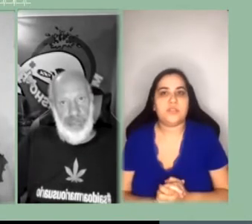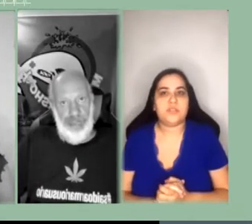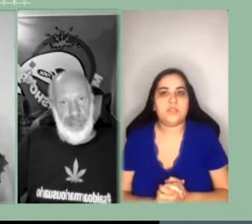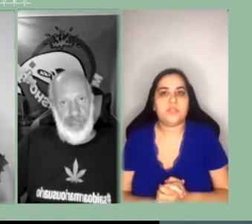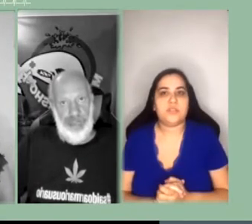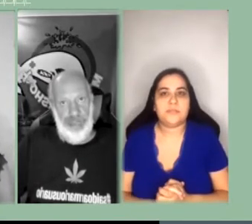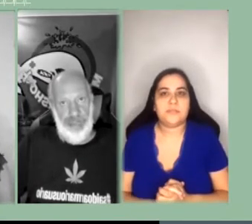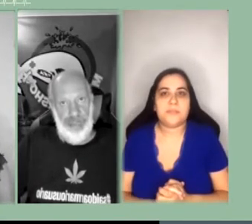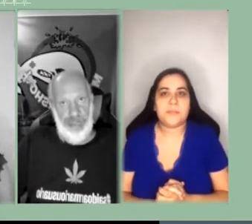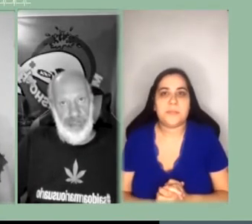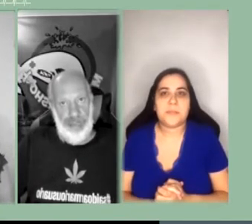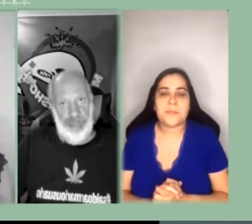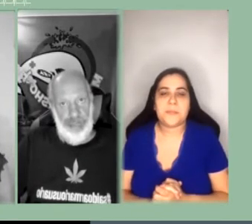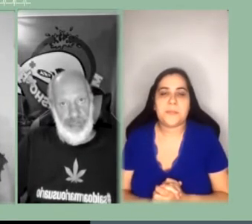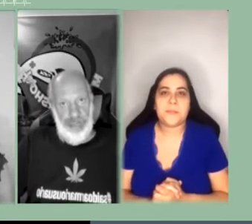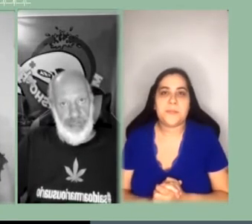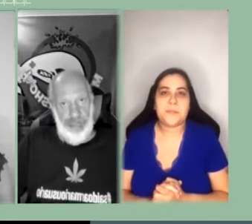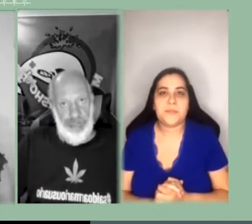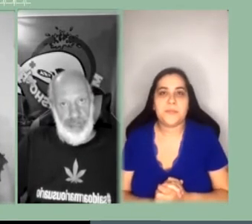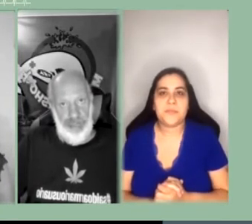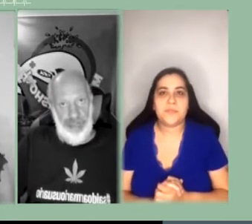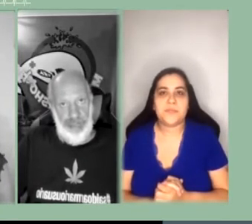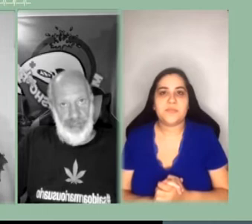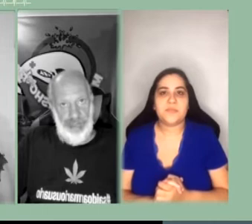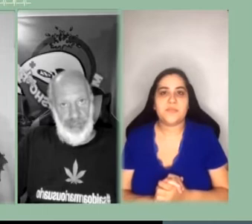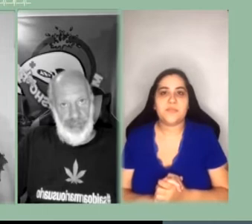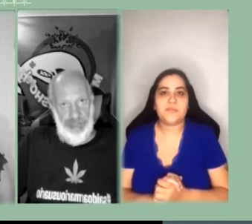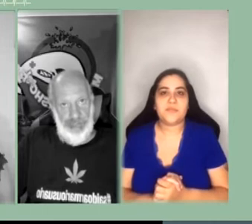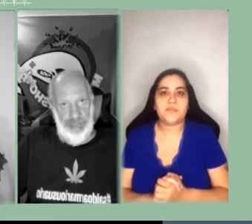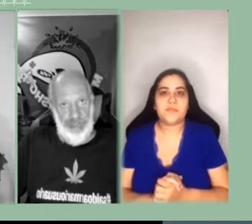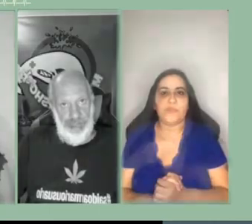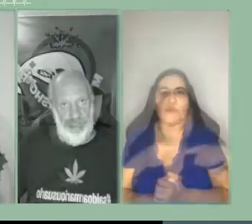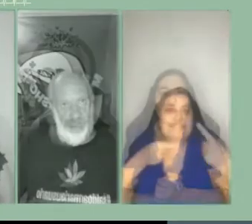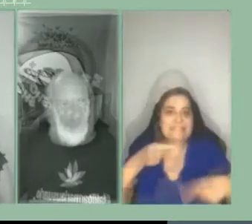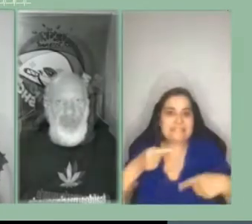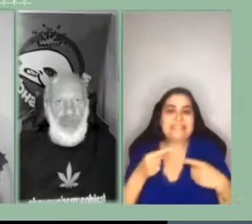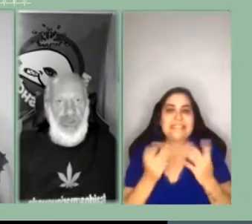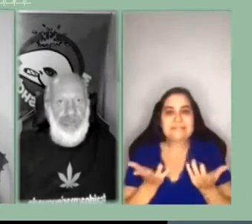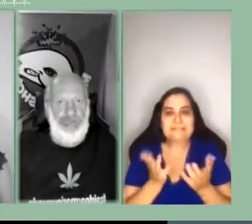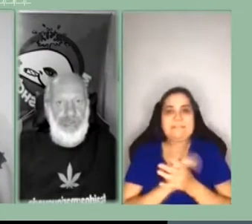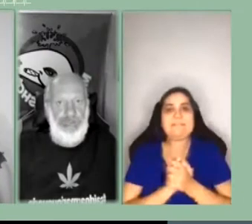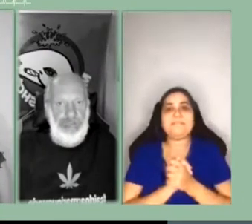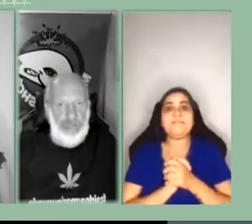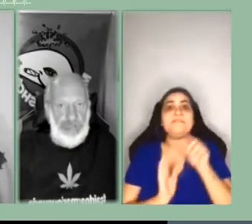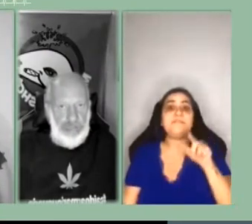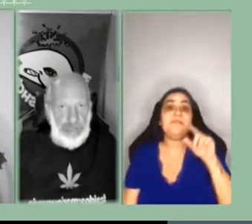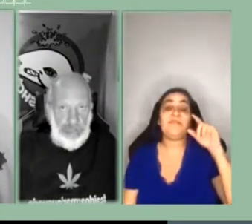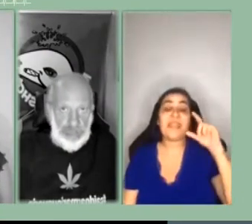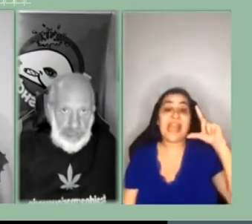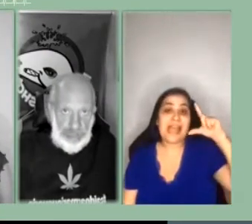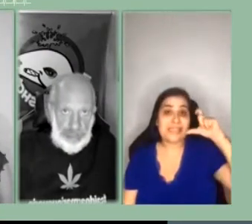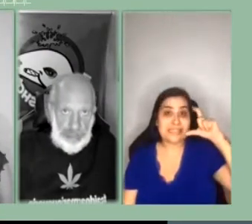acabam ficando no nosso corpo por mais tempo, então tem um efeito prolongado. A Andréia é formada